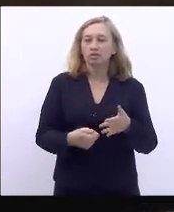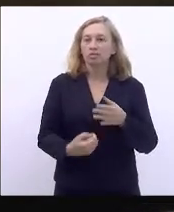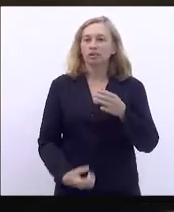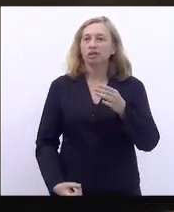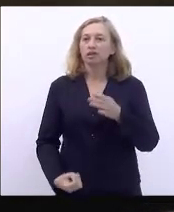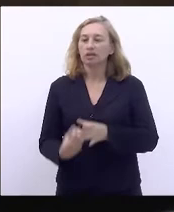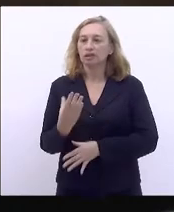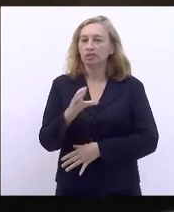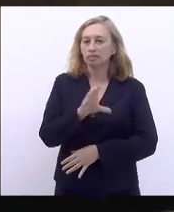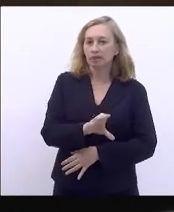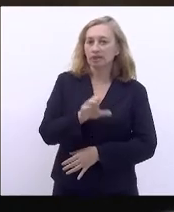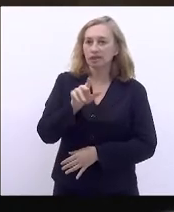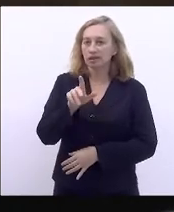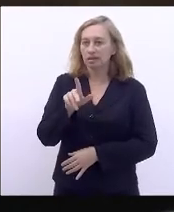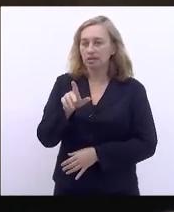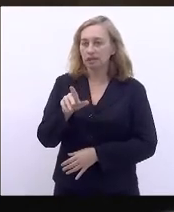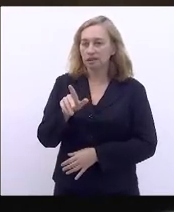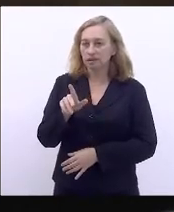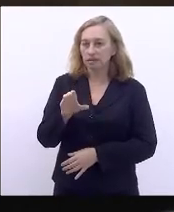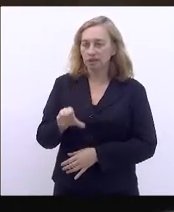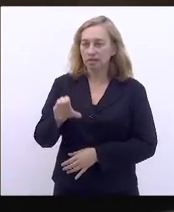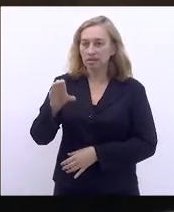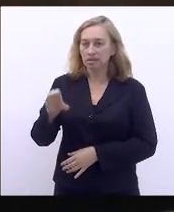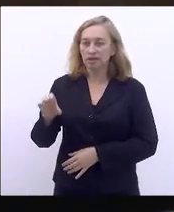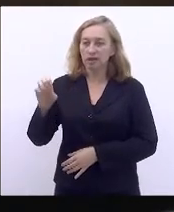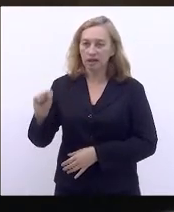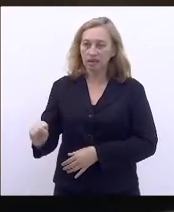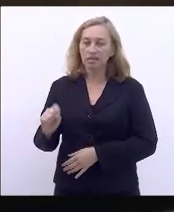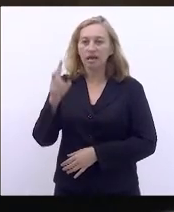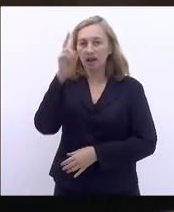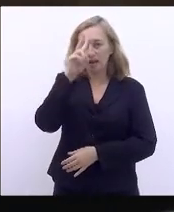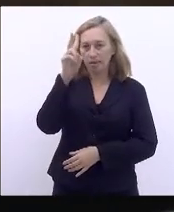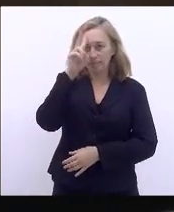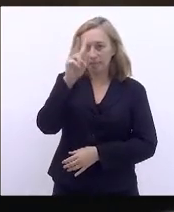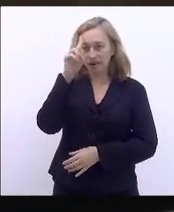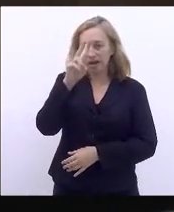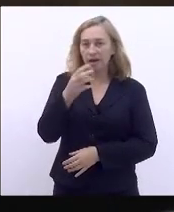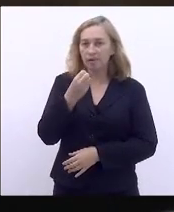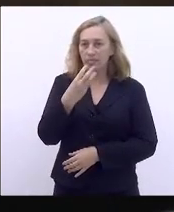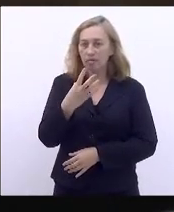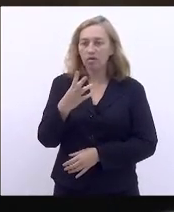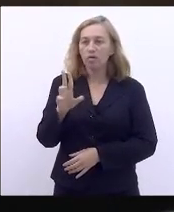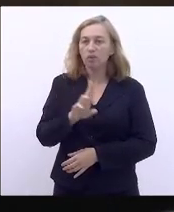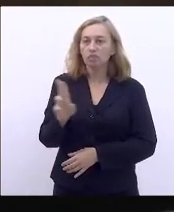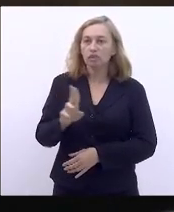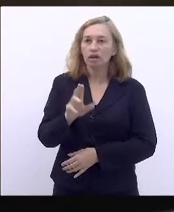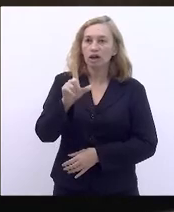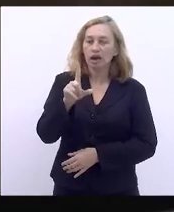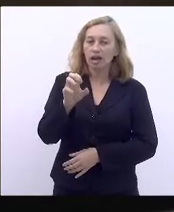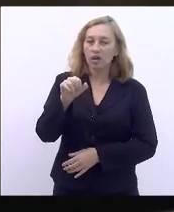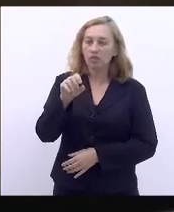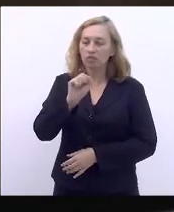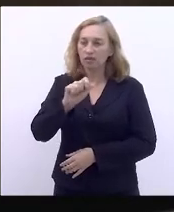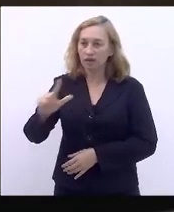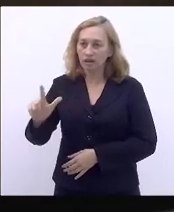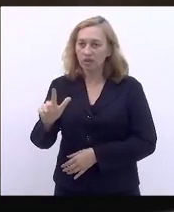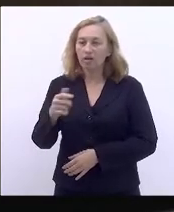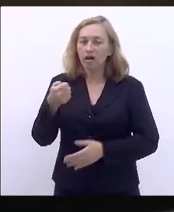implantação do PCCS. Nada melhor do que lembrar o nome de Leonel Brizola, a luta